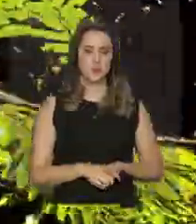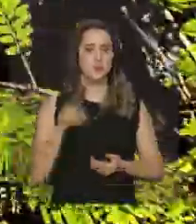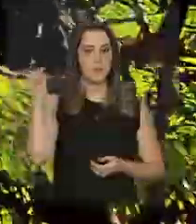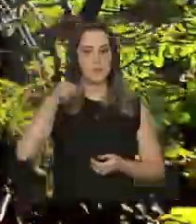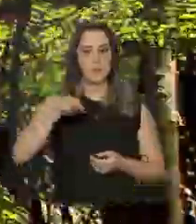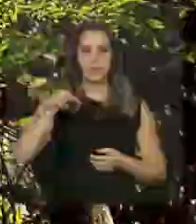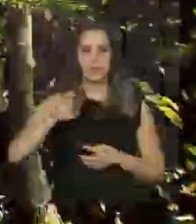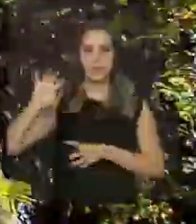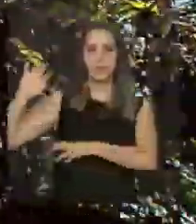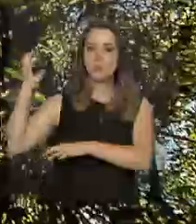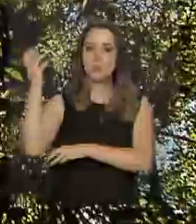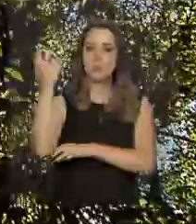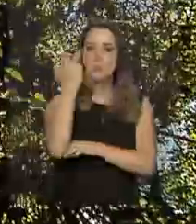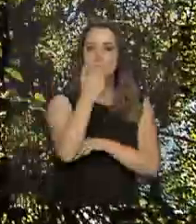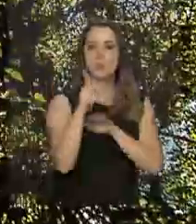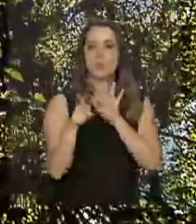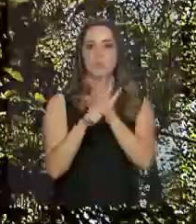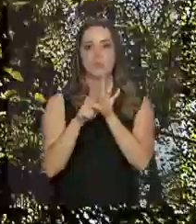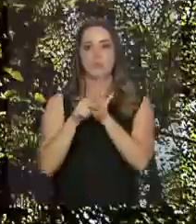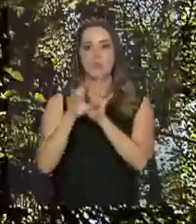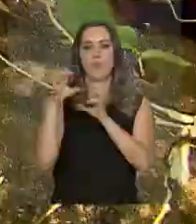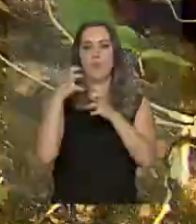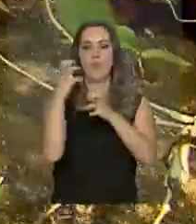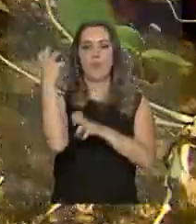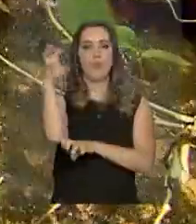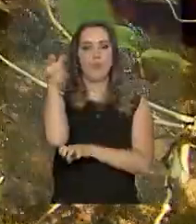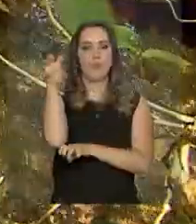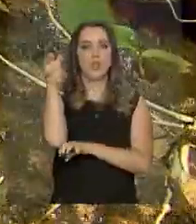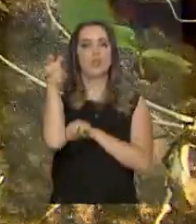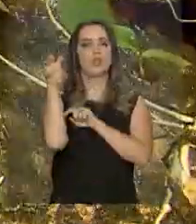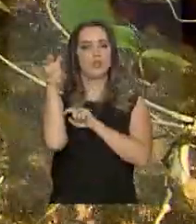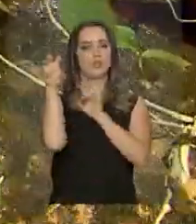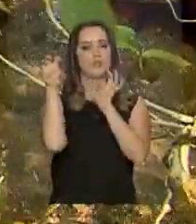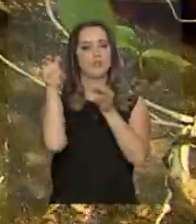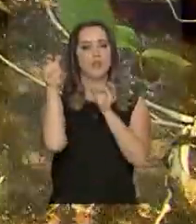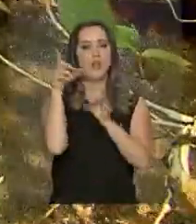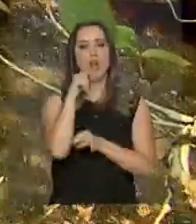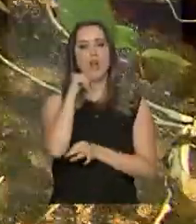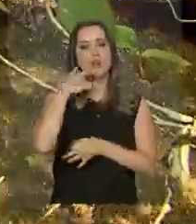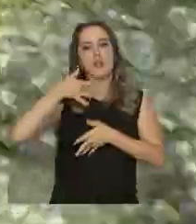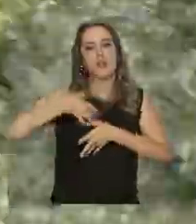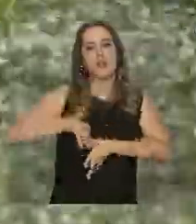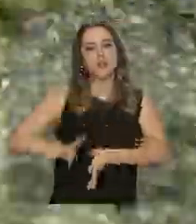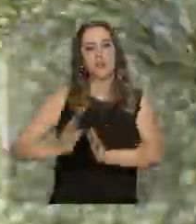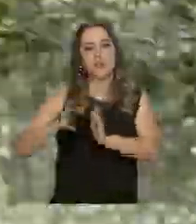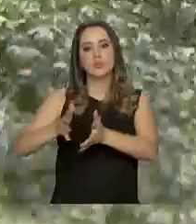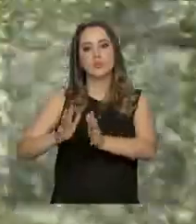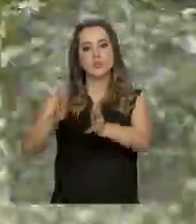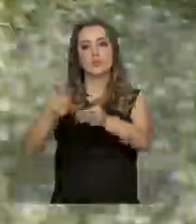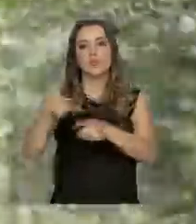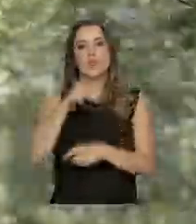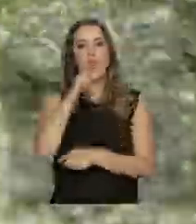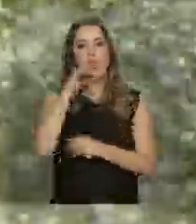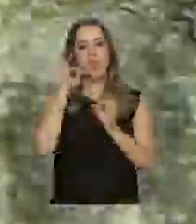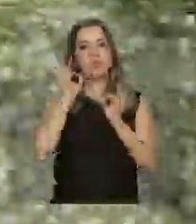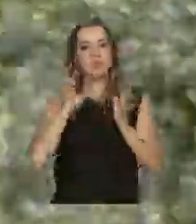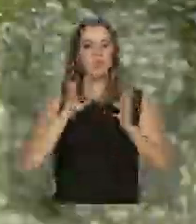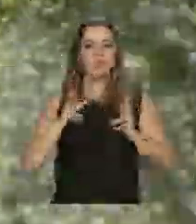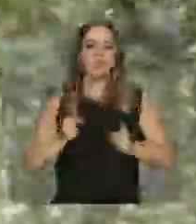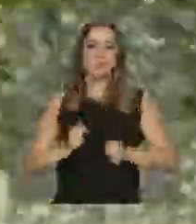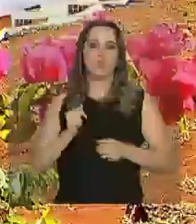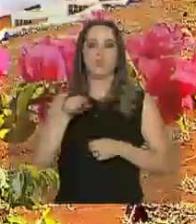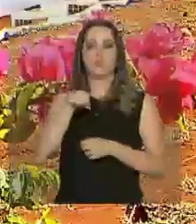Aqui, a vegetação nativa do Cerrado está intacta e a água cristalina corre pelos vales. Água pura que abastece